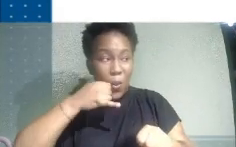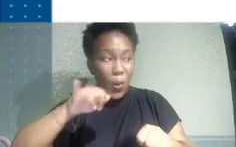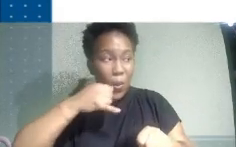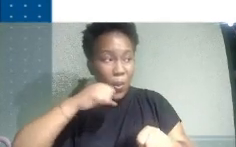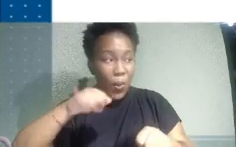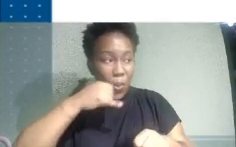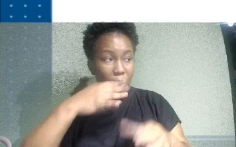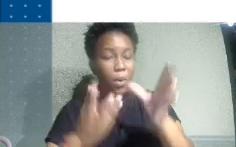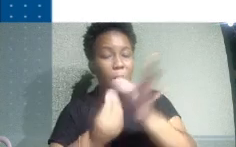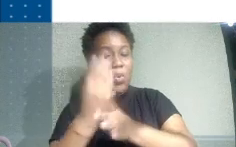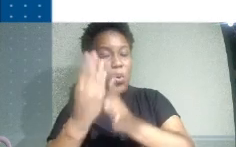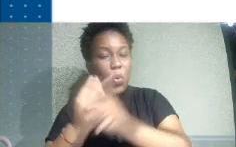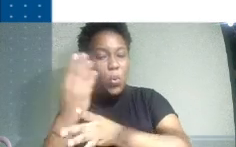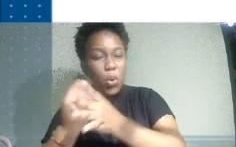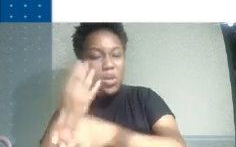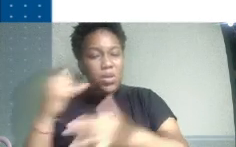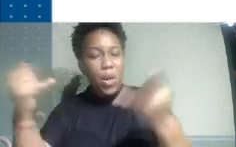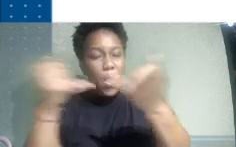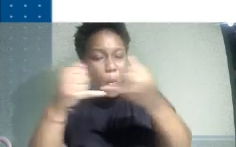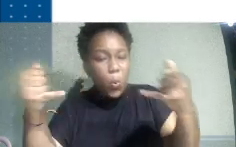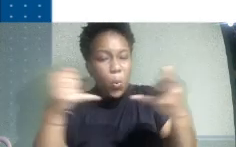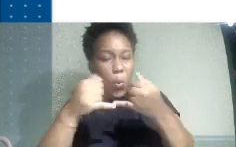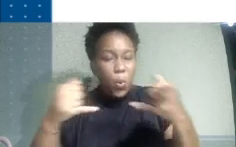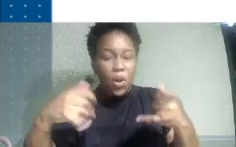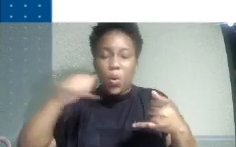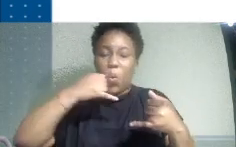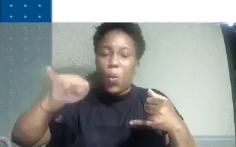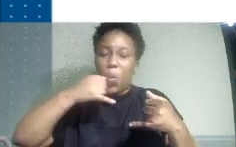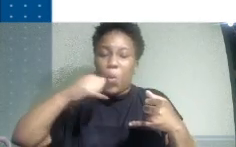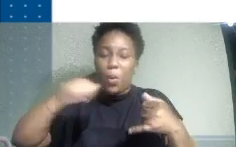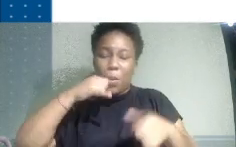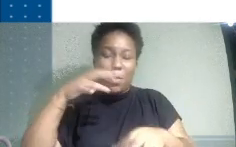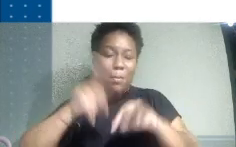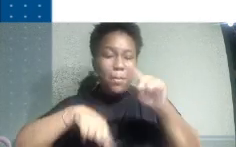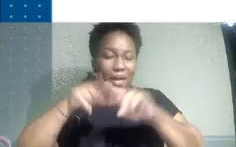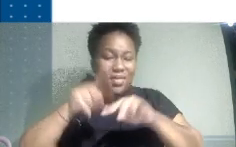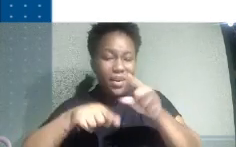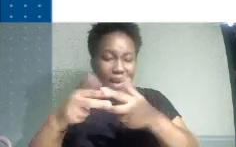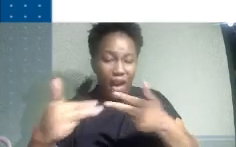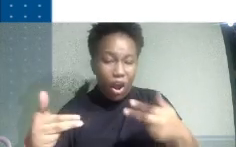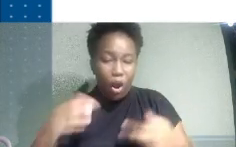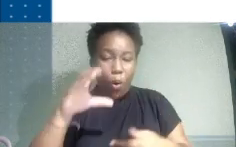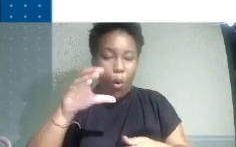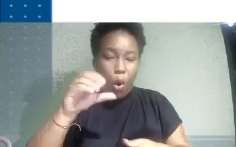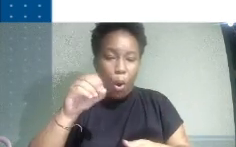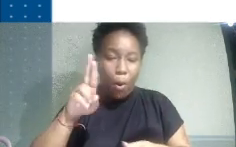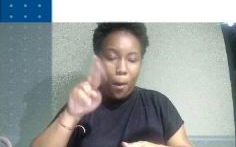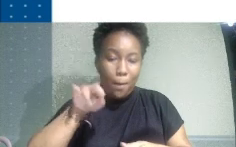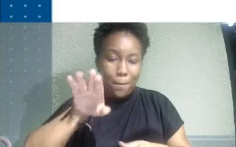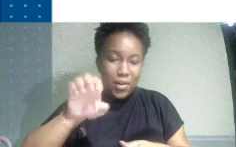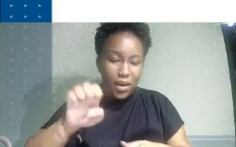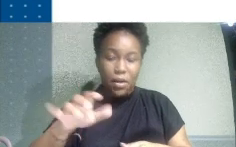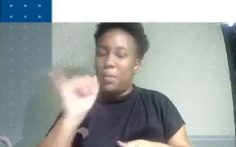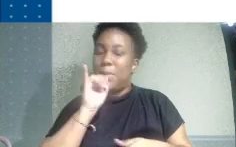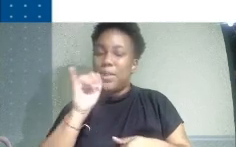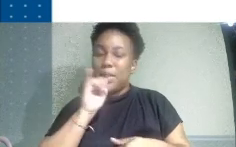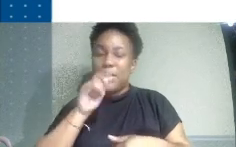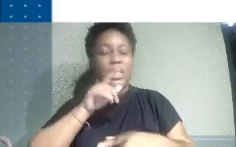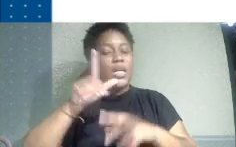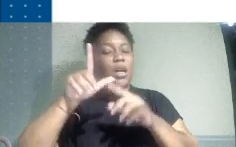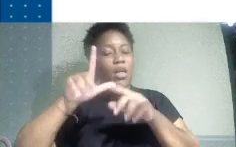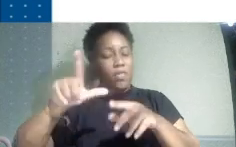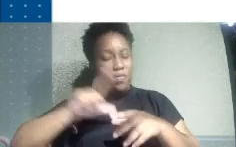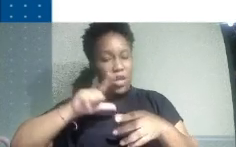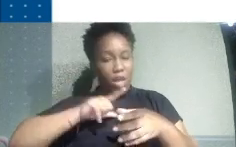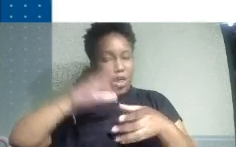cobre, tá? E eles são envoltos geralmente em PVC. Então você tem lá no interior o cobre, né? Que